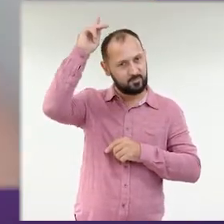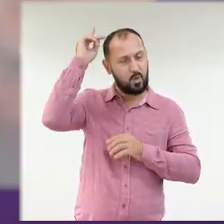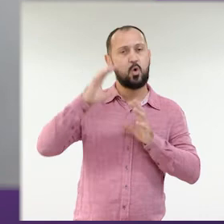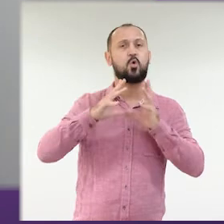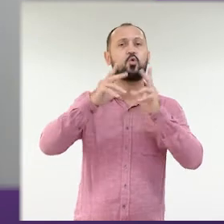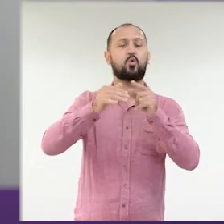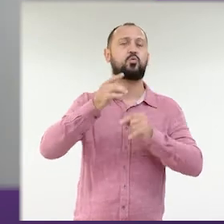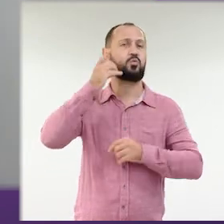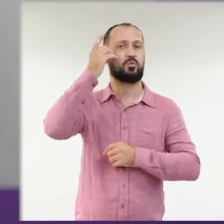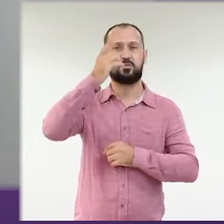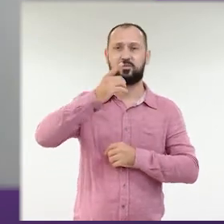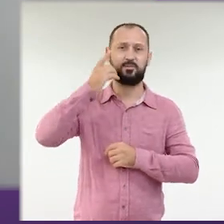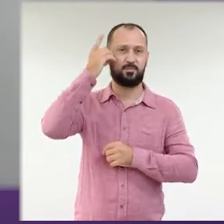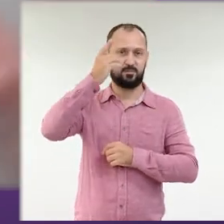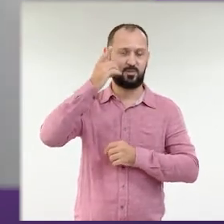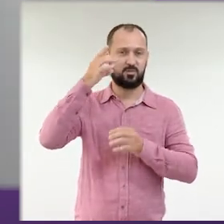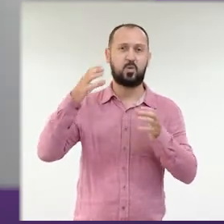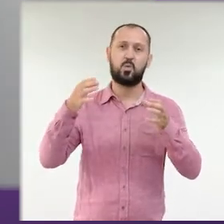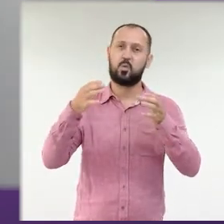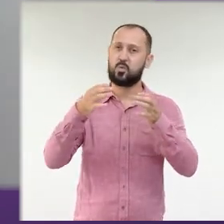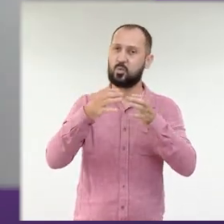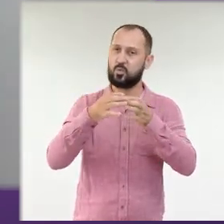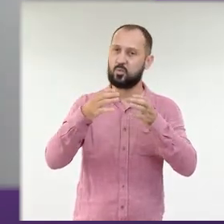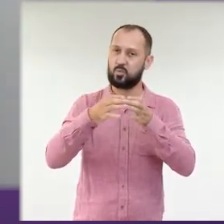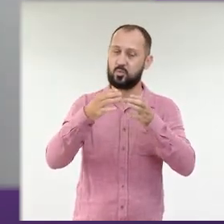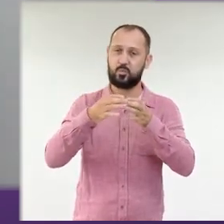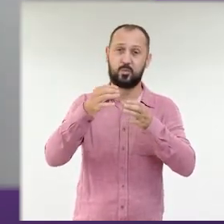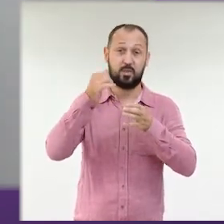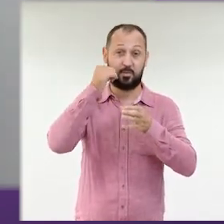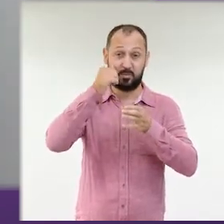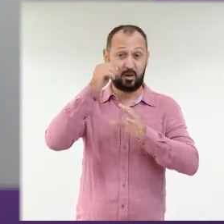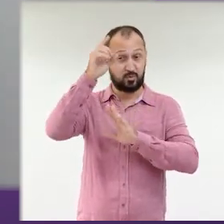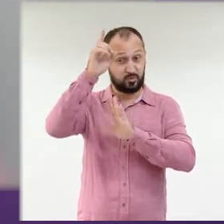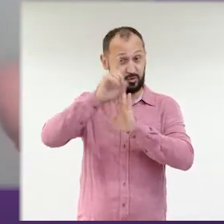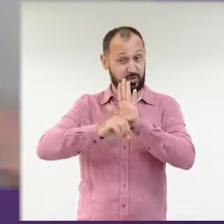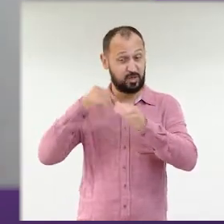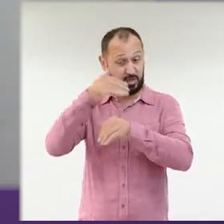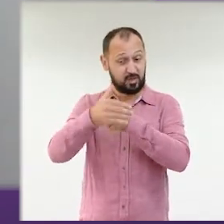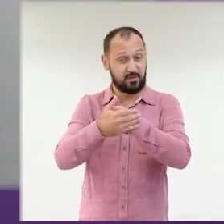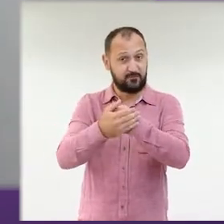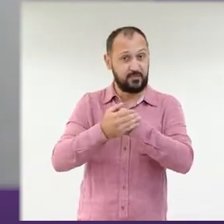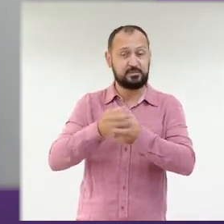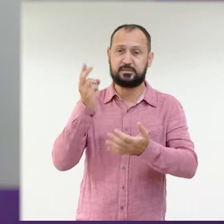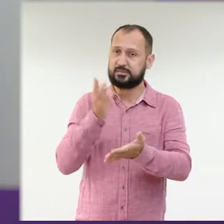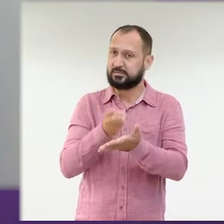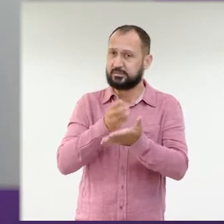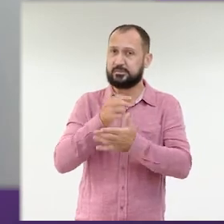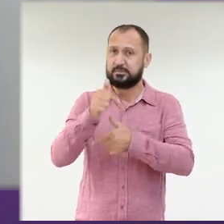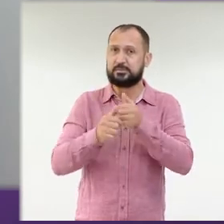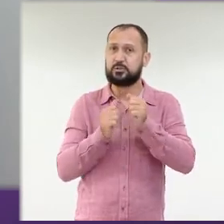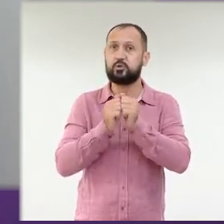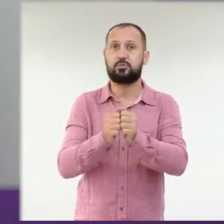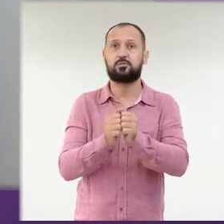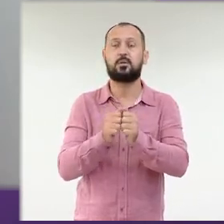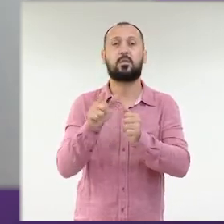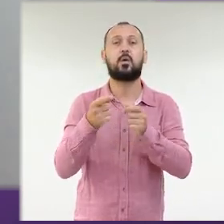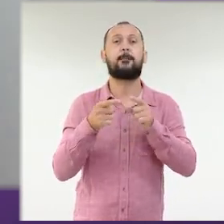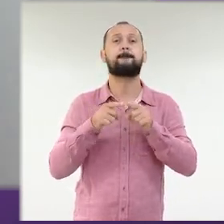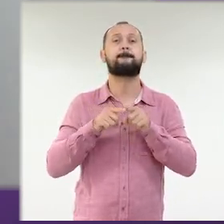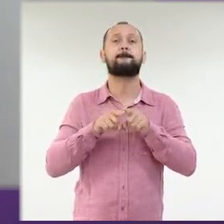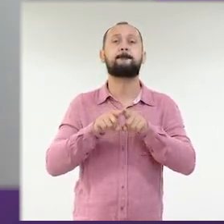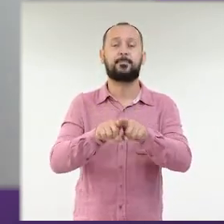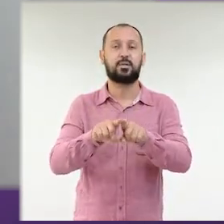Paulo, todos os deputados, a Comissão Permanente de Defesa dos Direitos da Mulher, que é muito atuante conosco. Então,